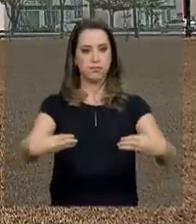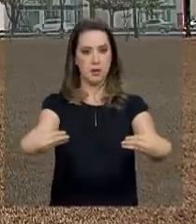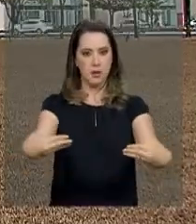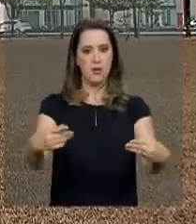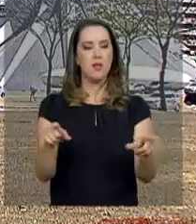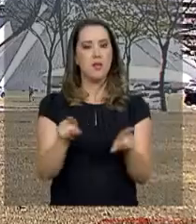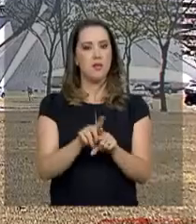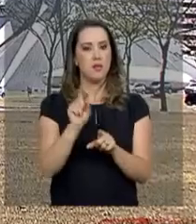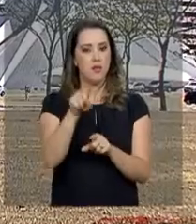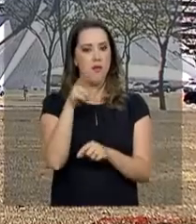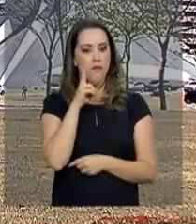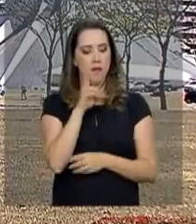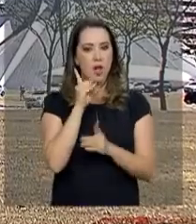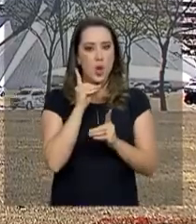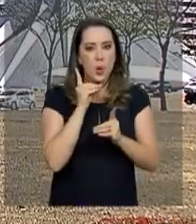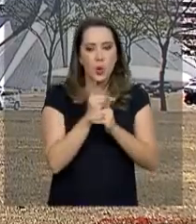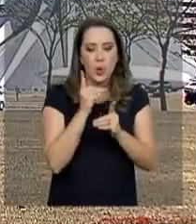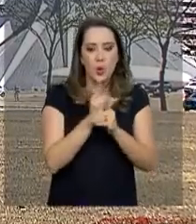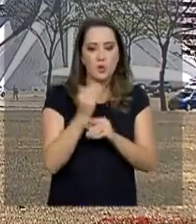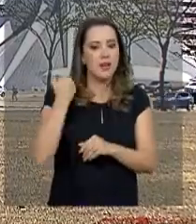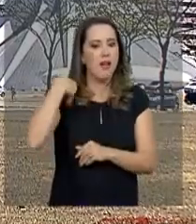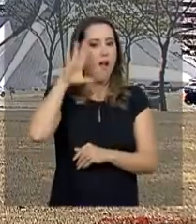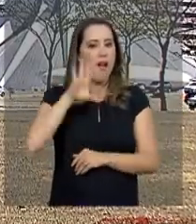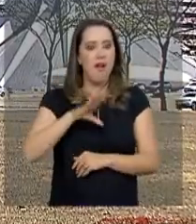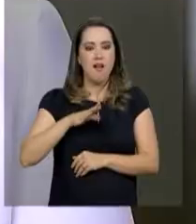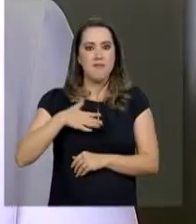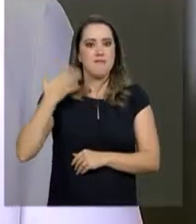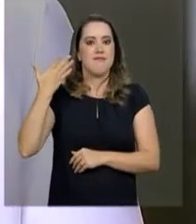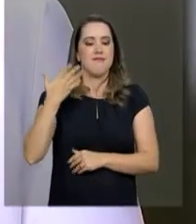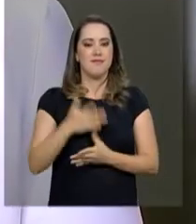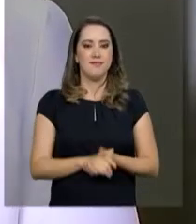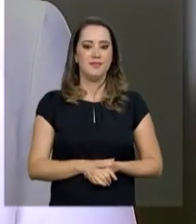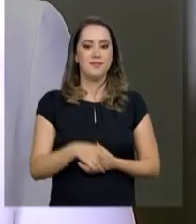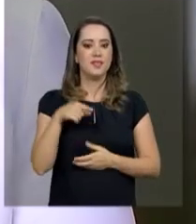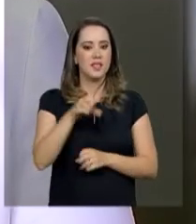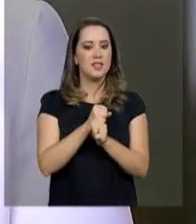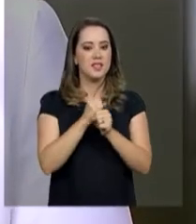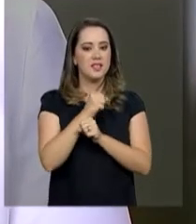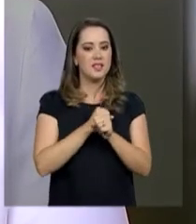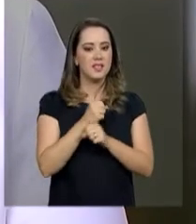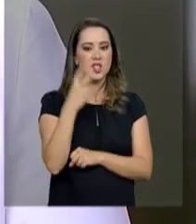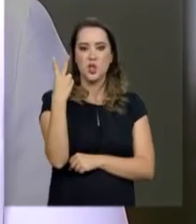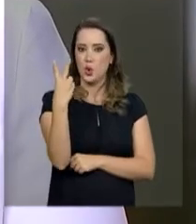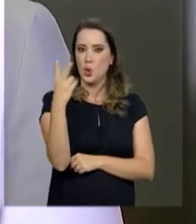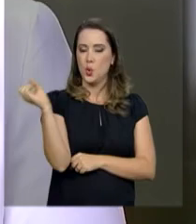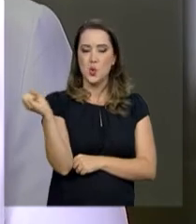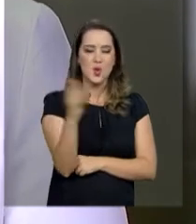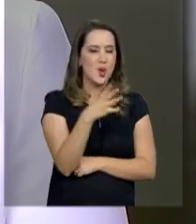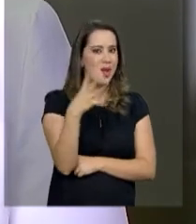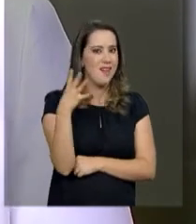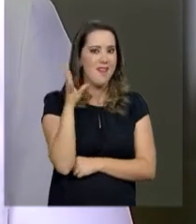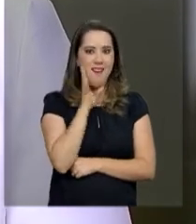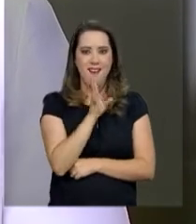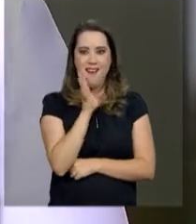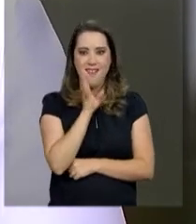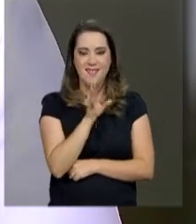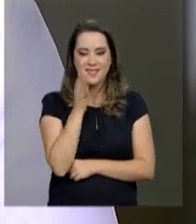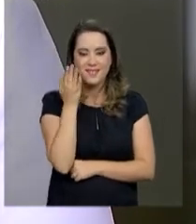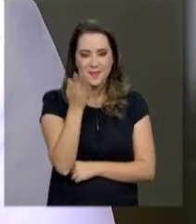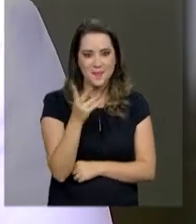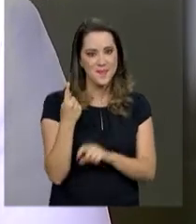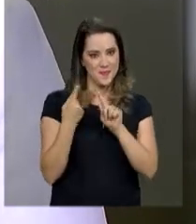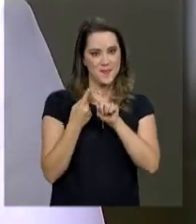ministérios vai encontrar mais surpresas esse ano a gente tem duas novidades muito bacanas uma